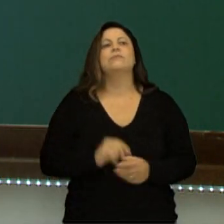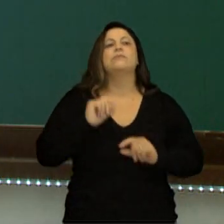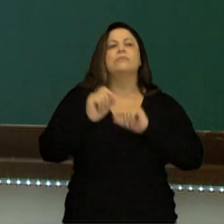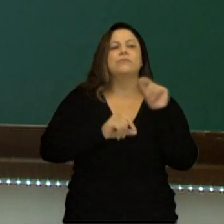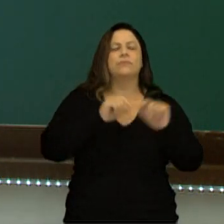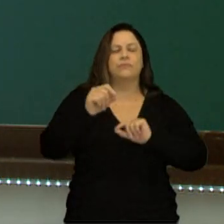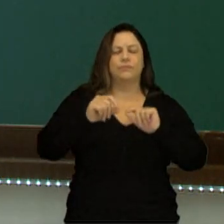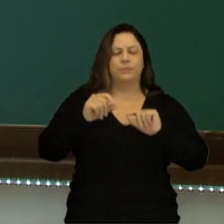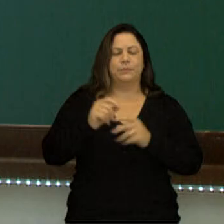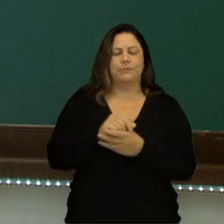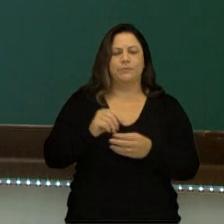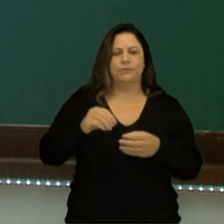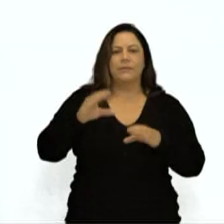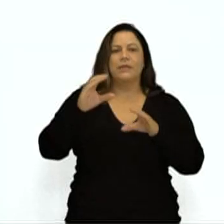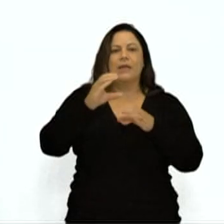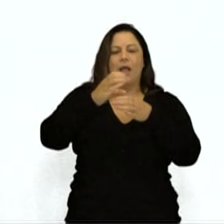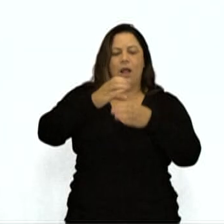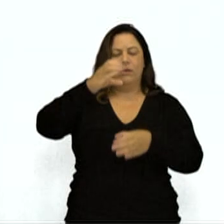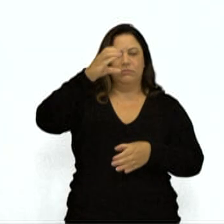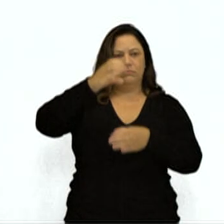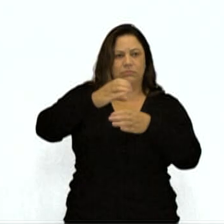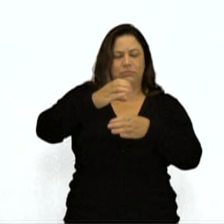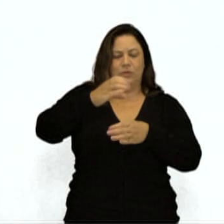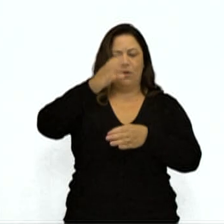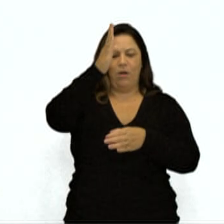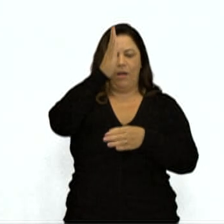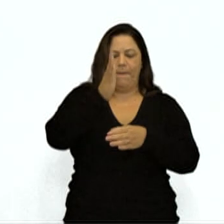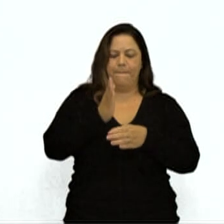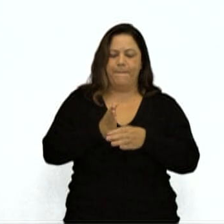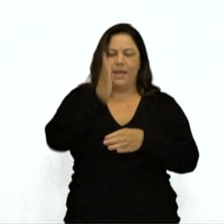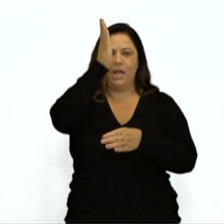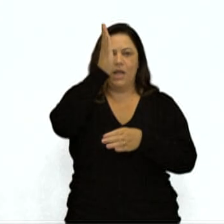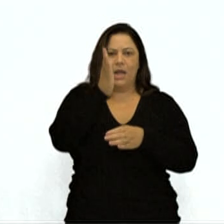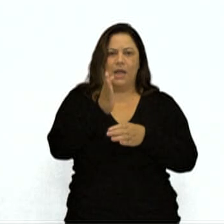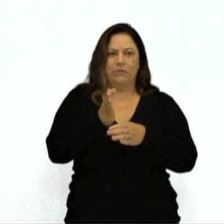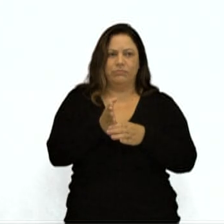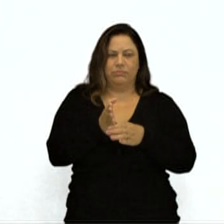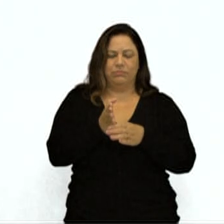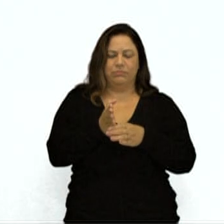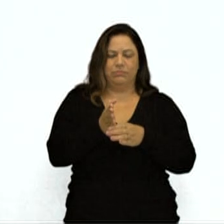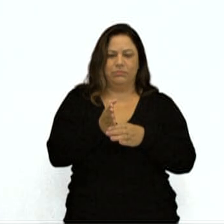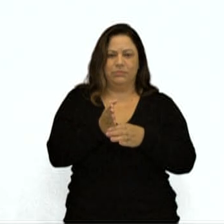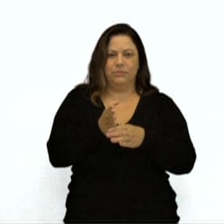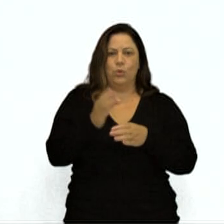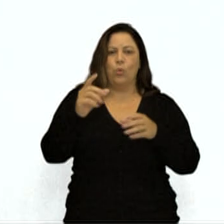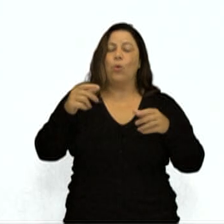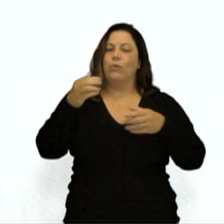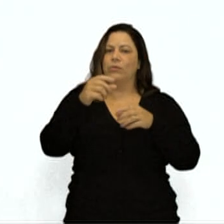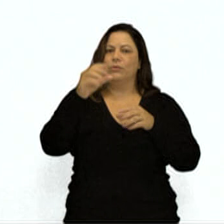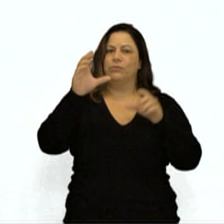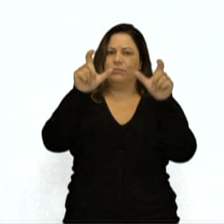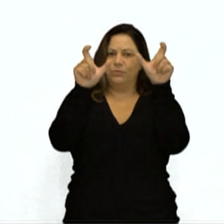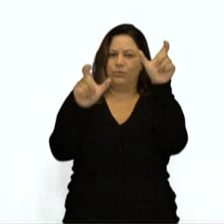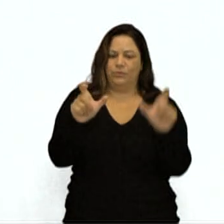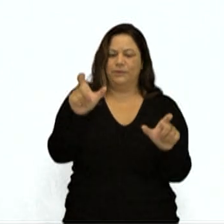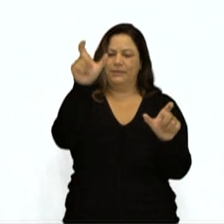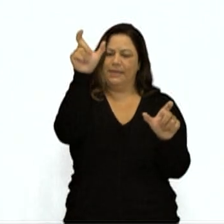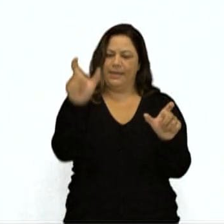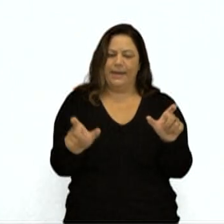eu vou seccionar ela entre as duas bases e ele está contido, os lados aqui da